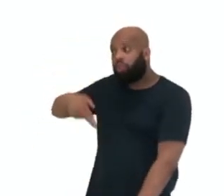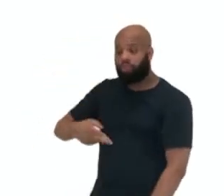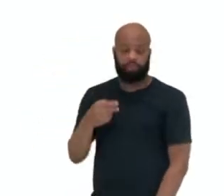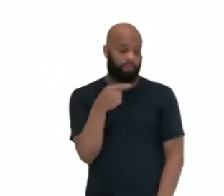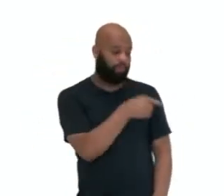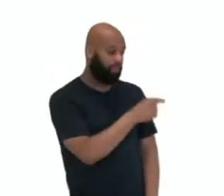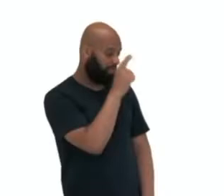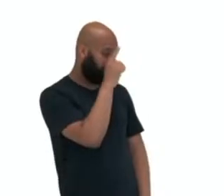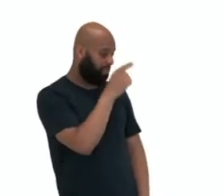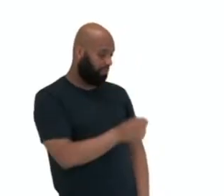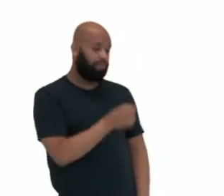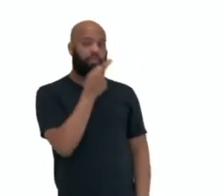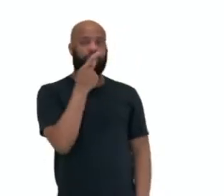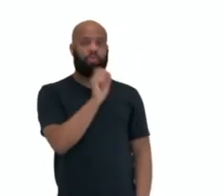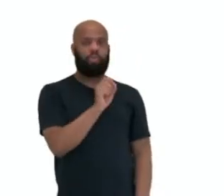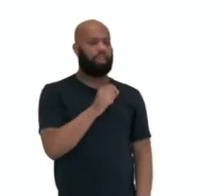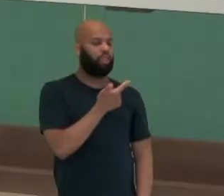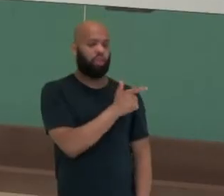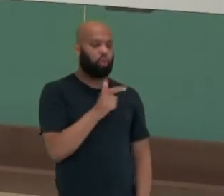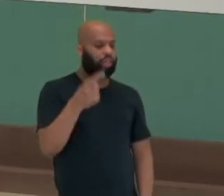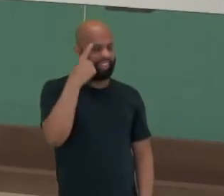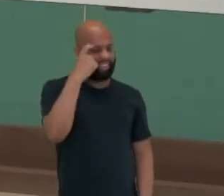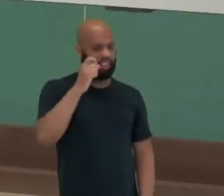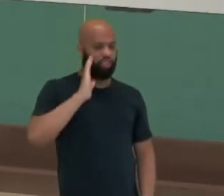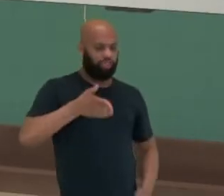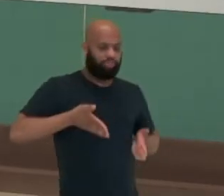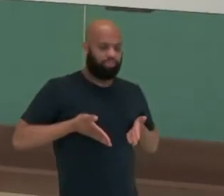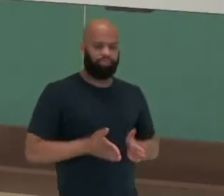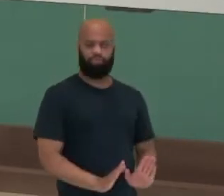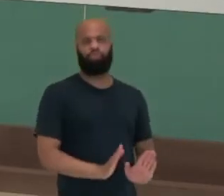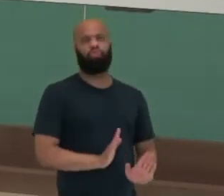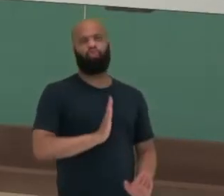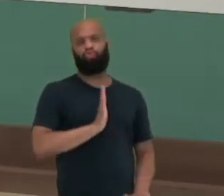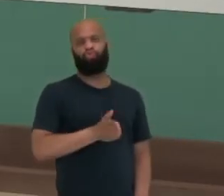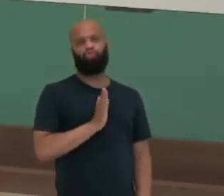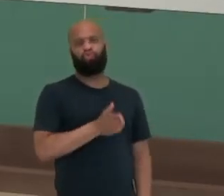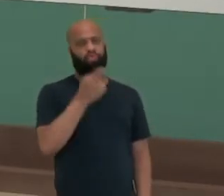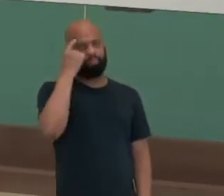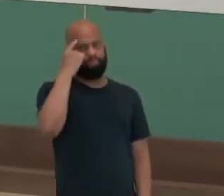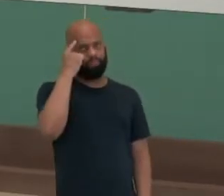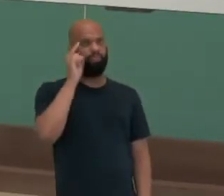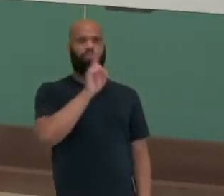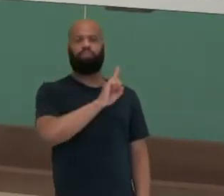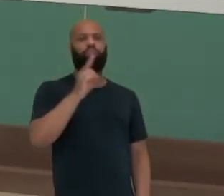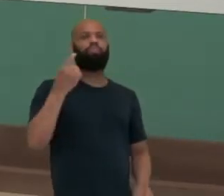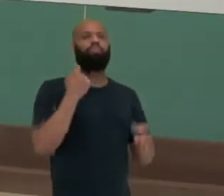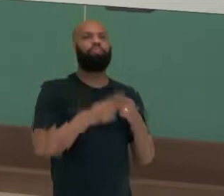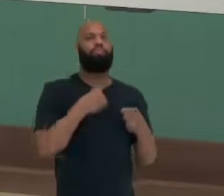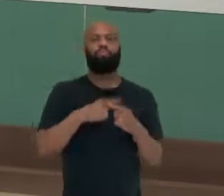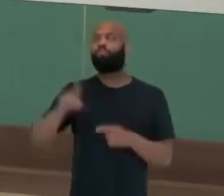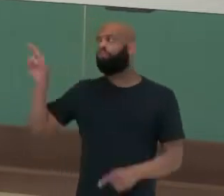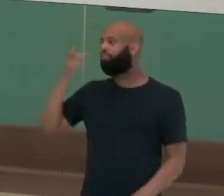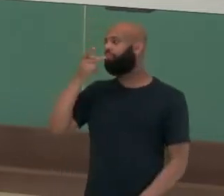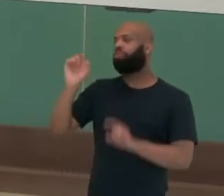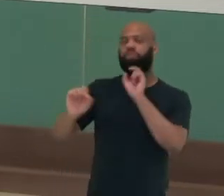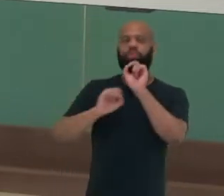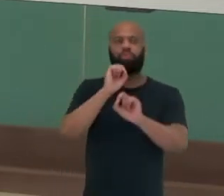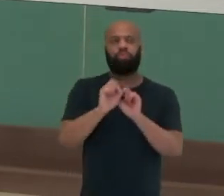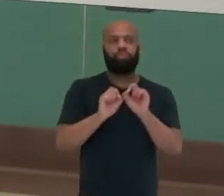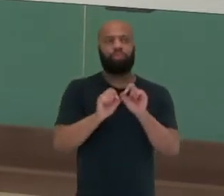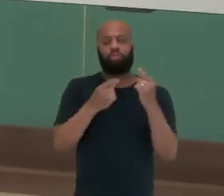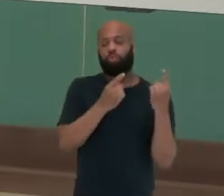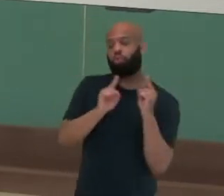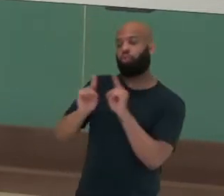não existem ideias inatas. John Locke afirma e se opõe frontalmente àquilo que o